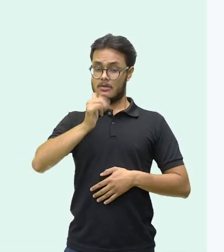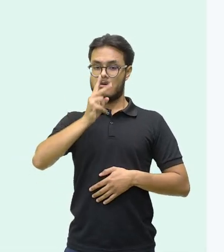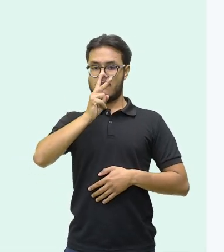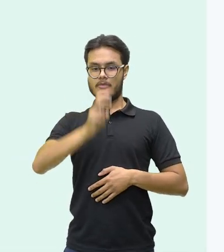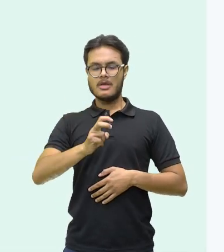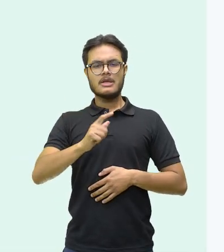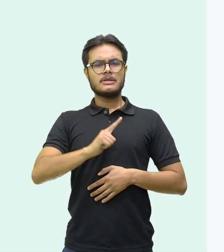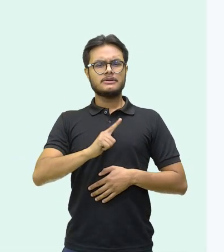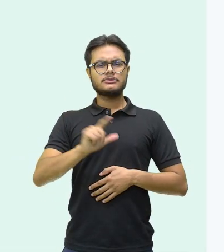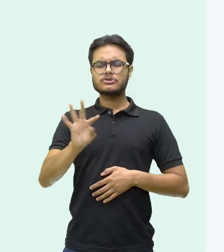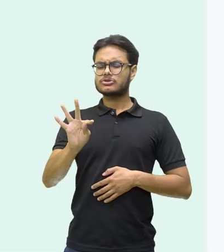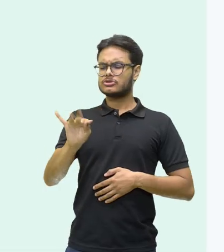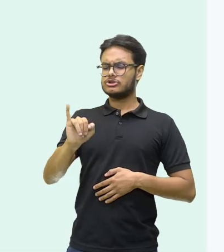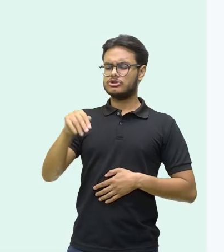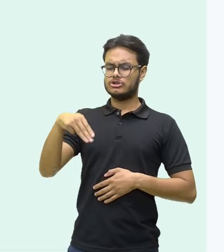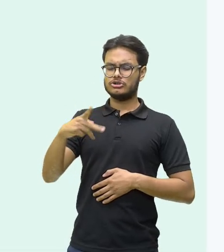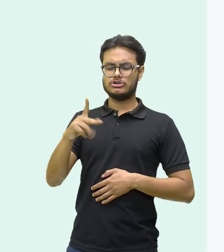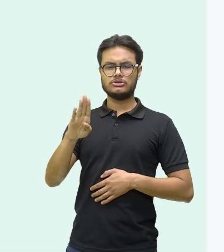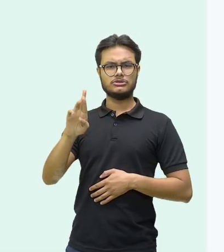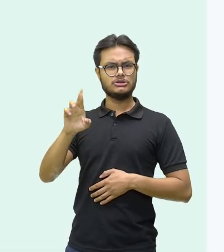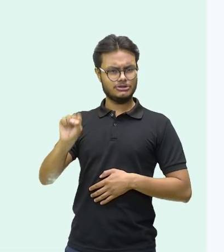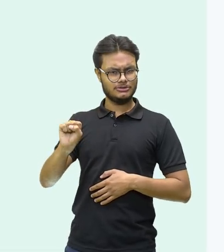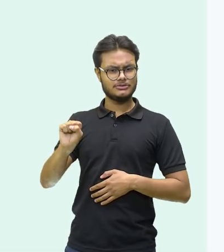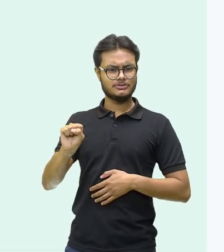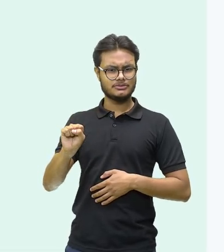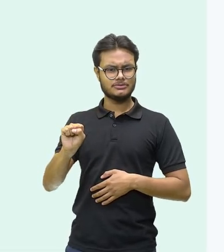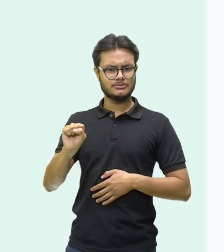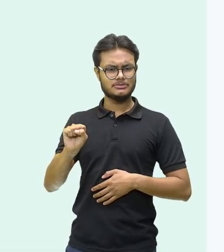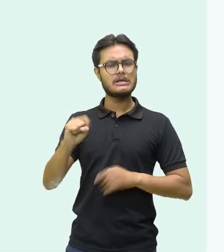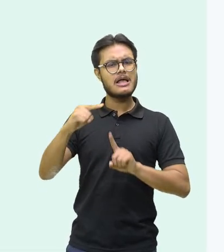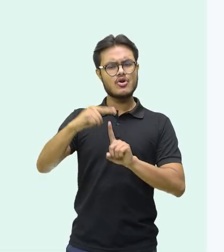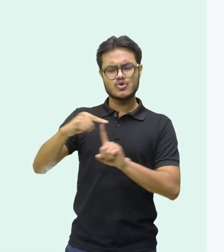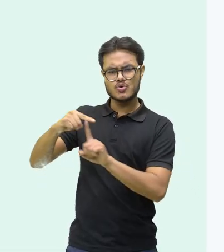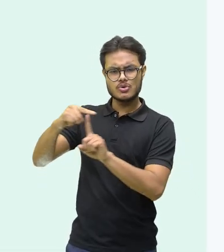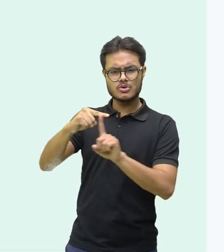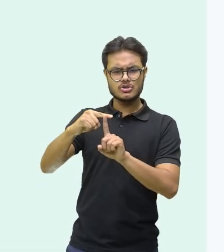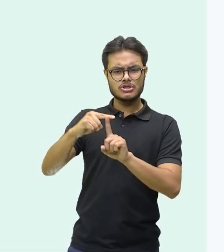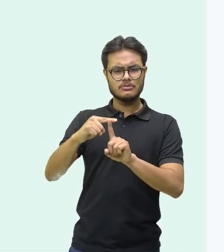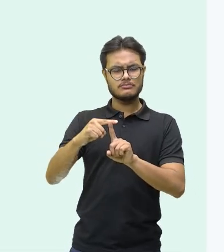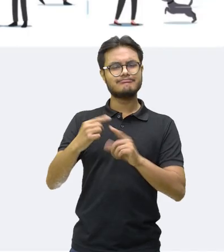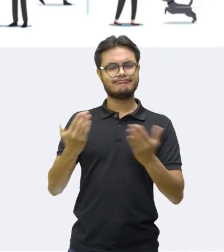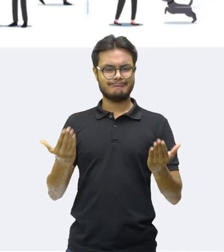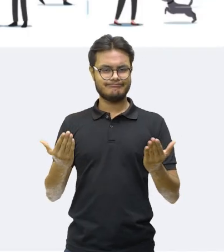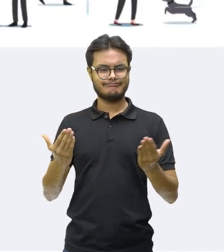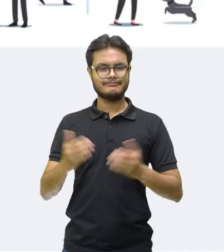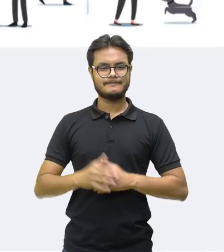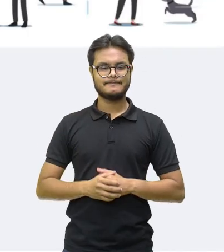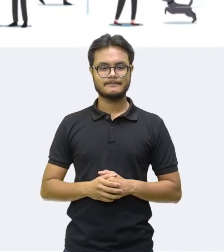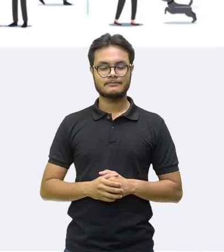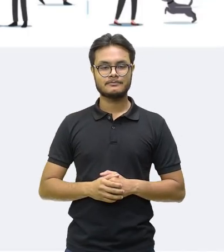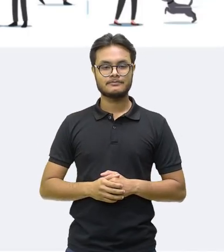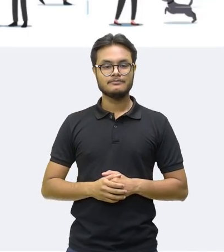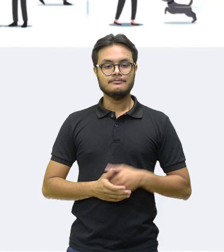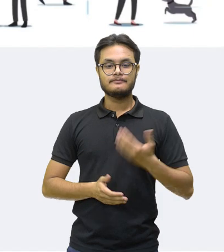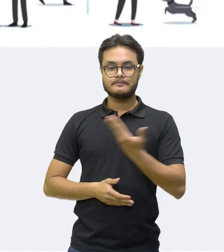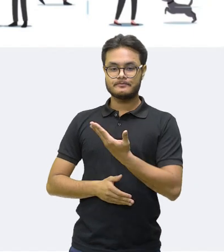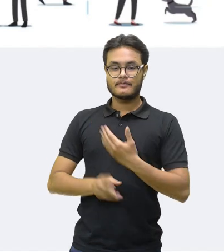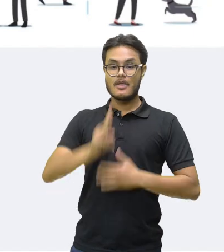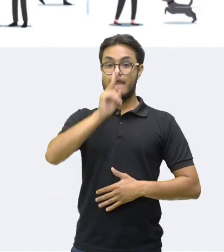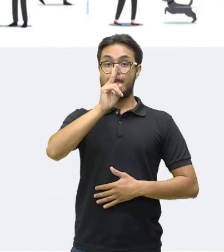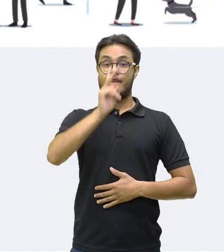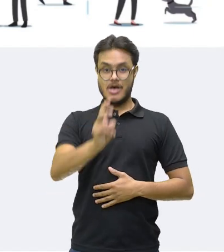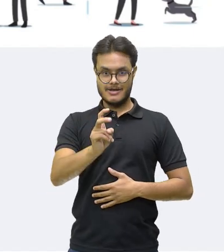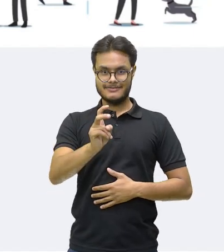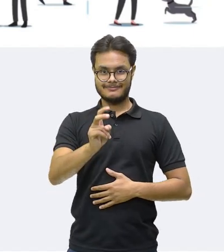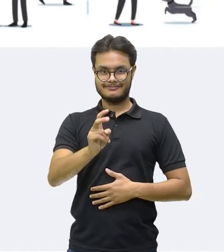do timbre. O que é o timbre de onda? É nada mais nada menos que o fator que diferencia dois sons. Não esquece isso. Quando você fala da frequência do som, você vai